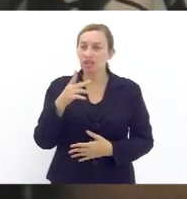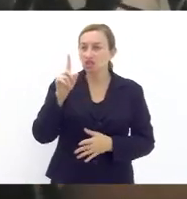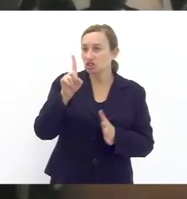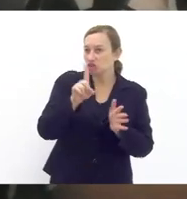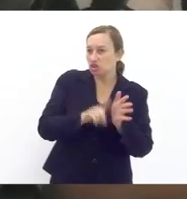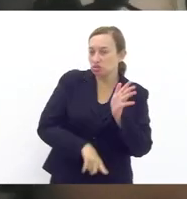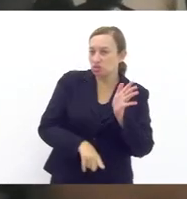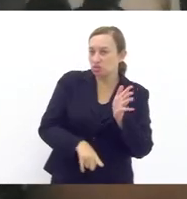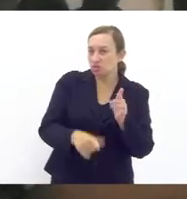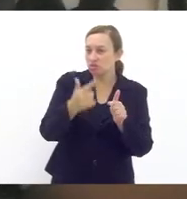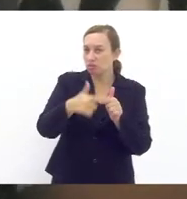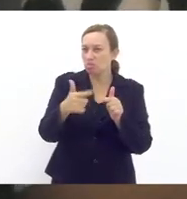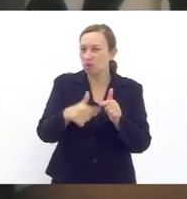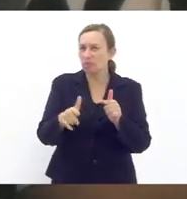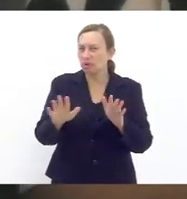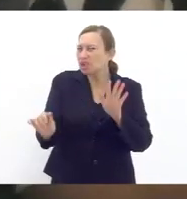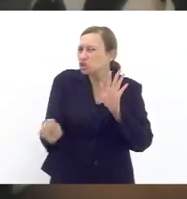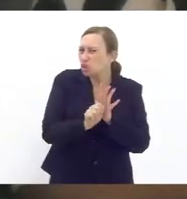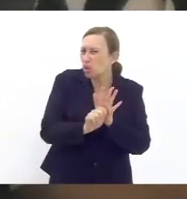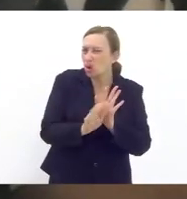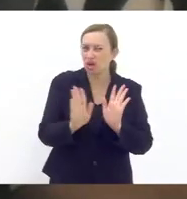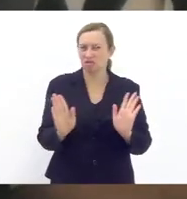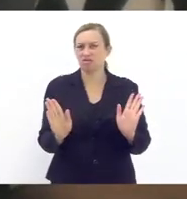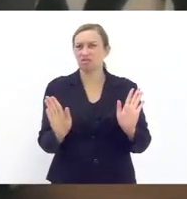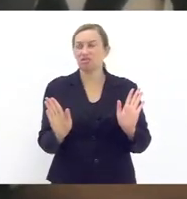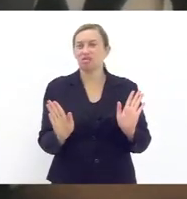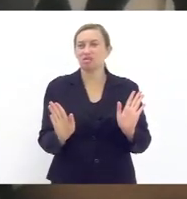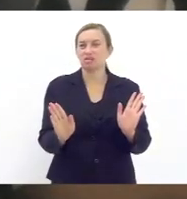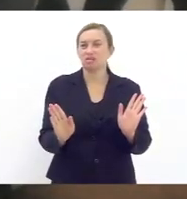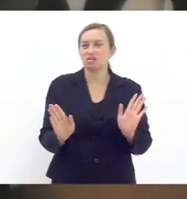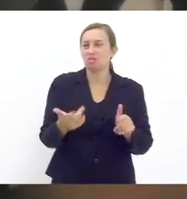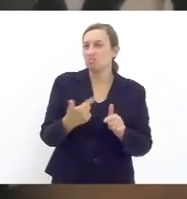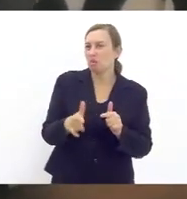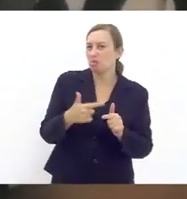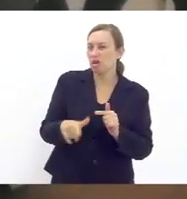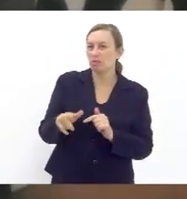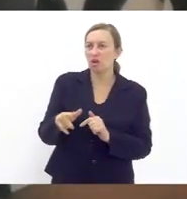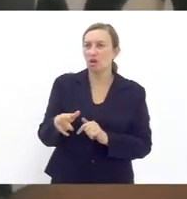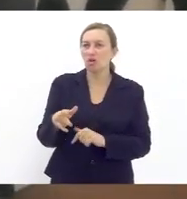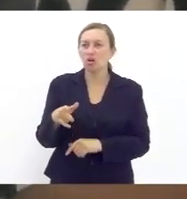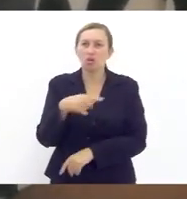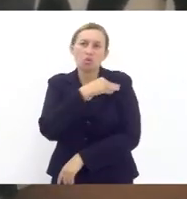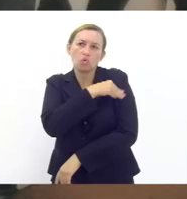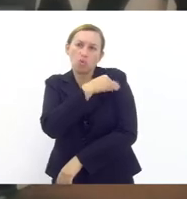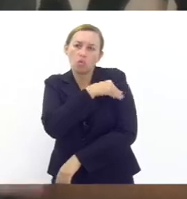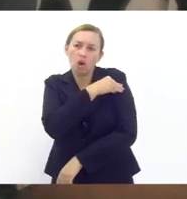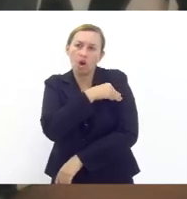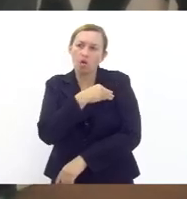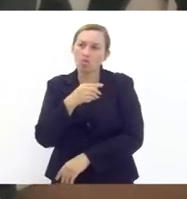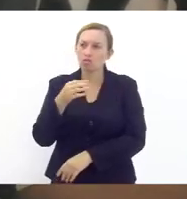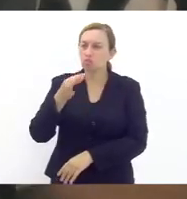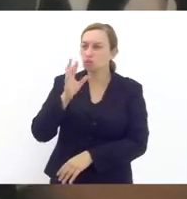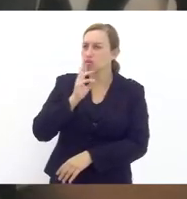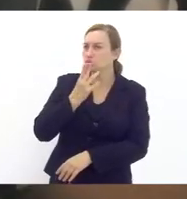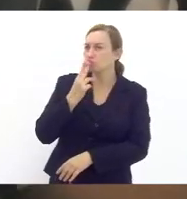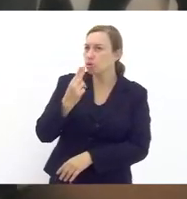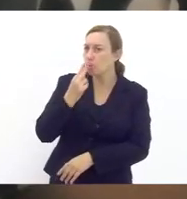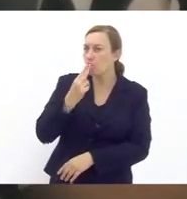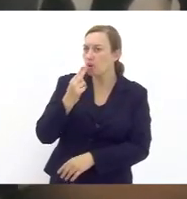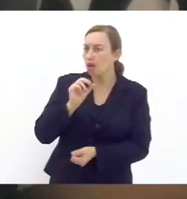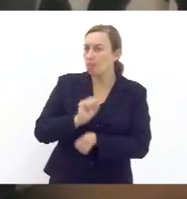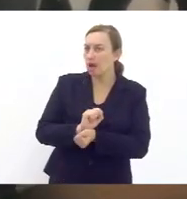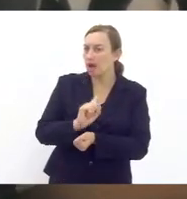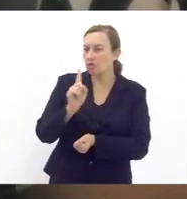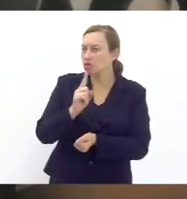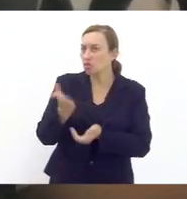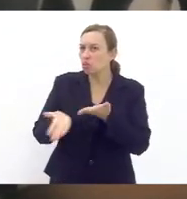ah pró droga Então um cara que tem problema com álcool com cigarro Então você ou para ou não tem mais cuidado você não